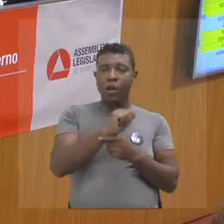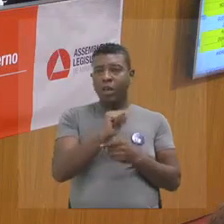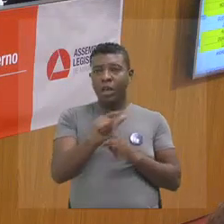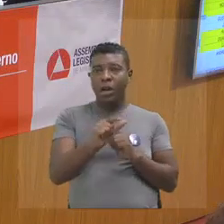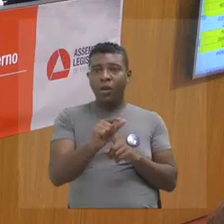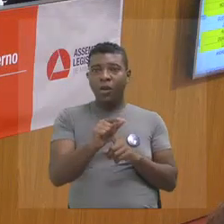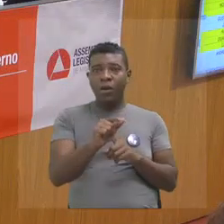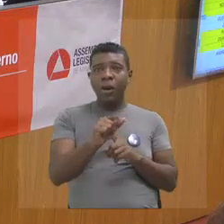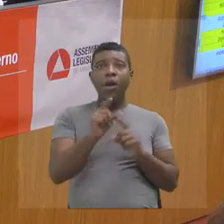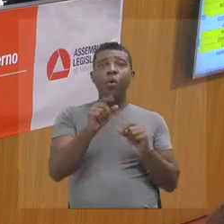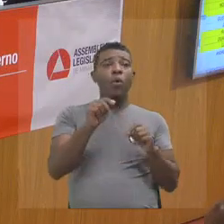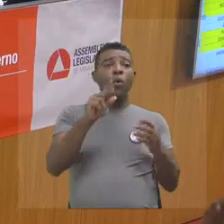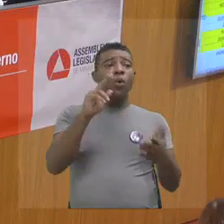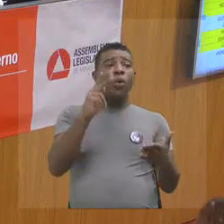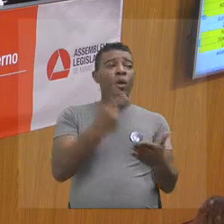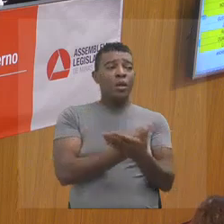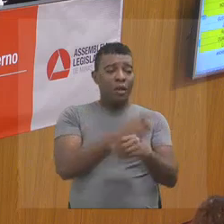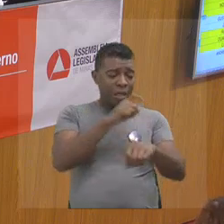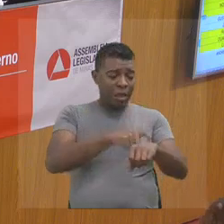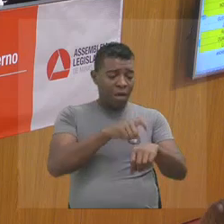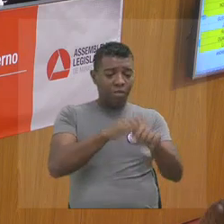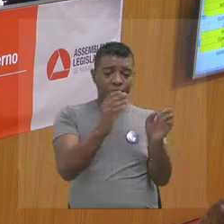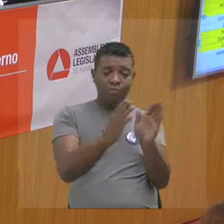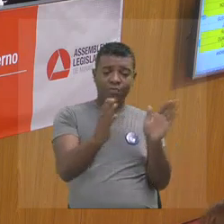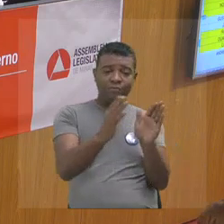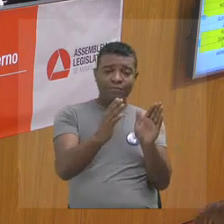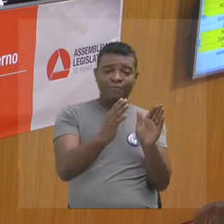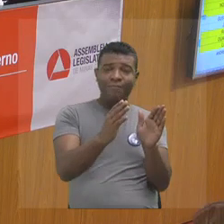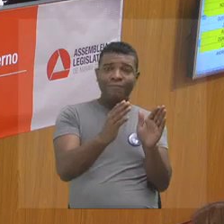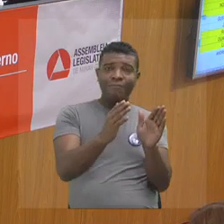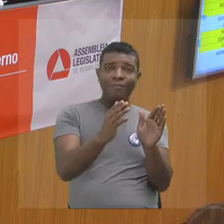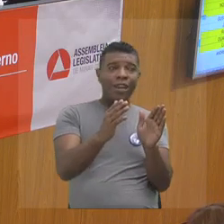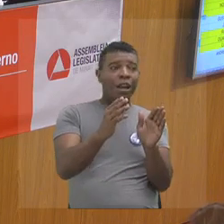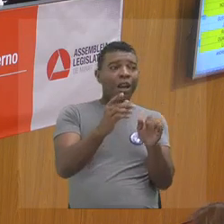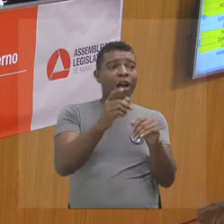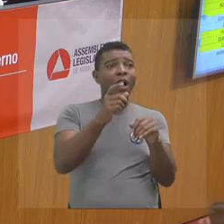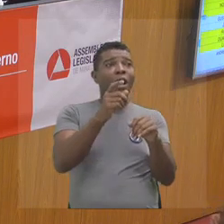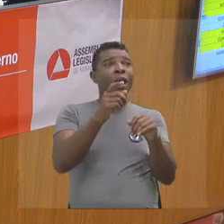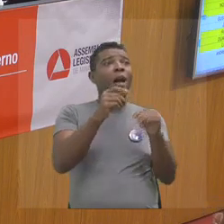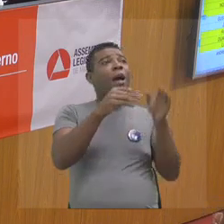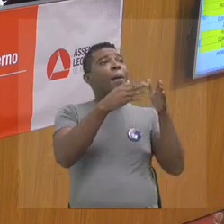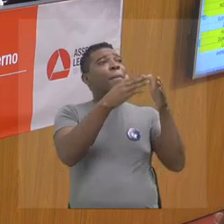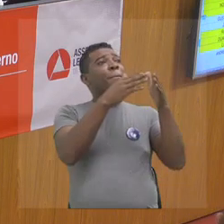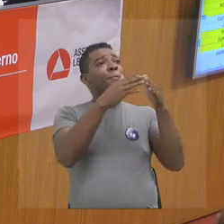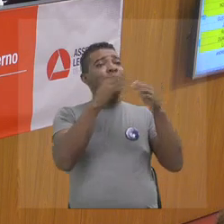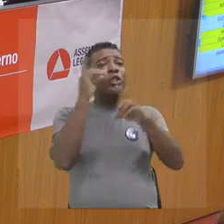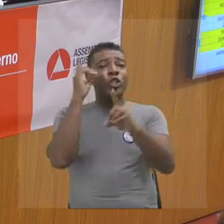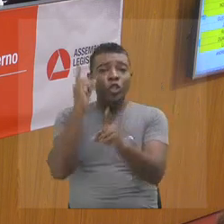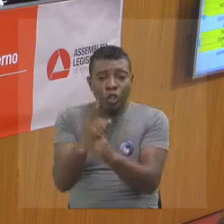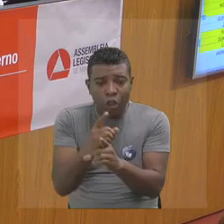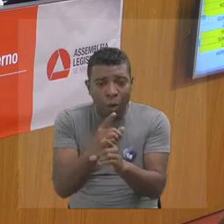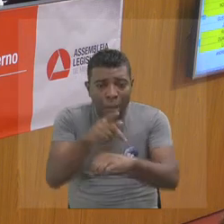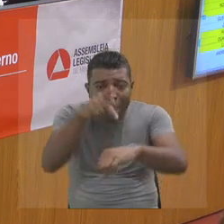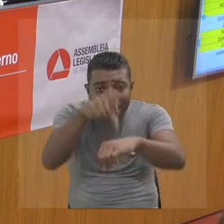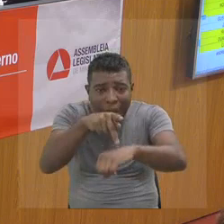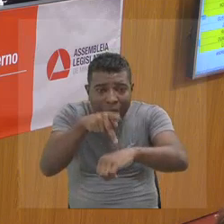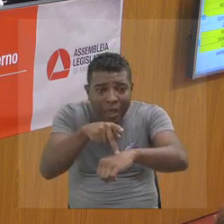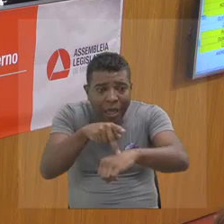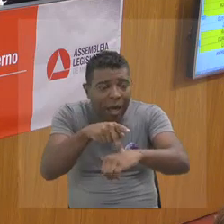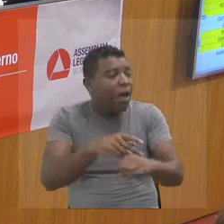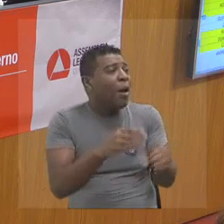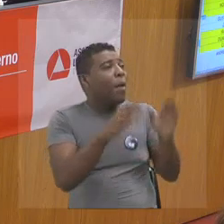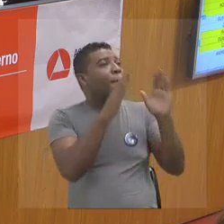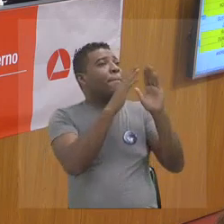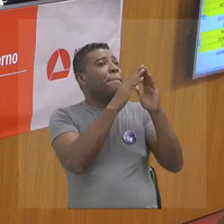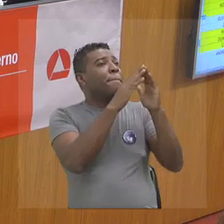não é aquela que tá precisando da licença então em razão dessa sugestão dessa